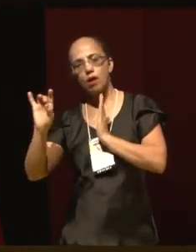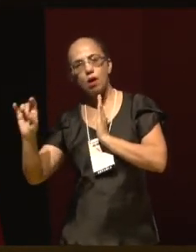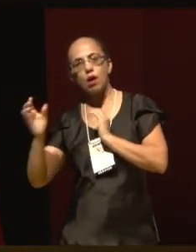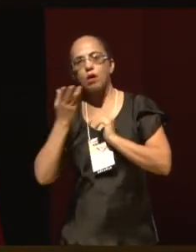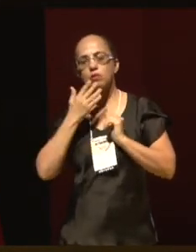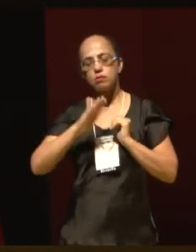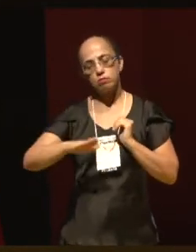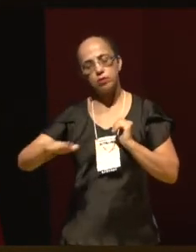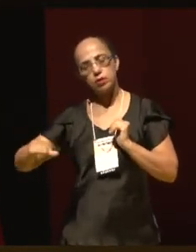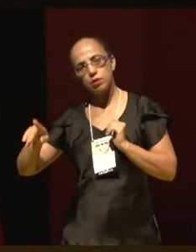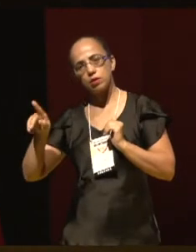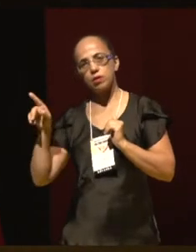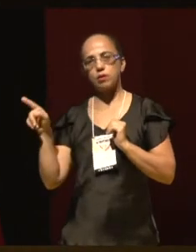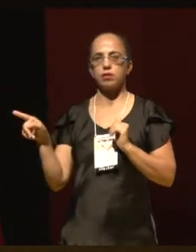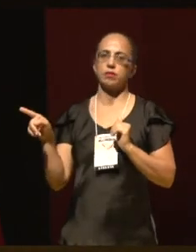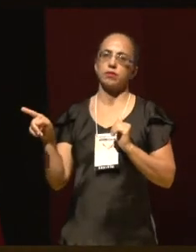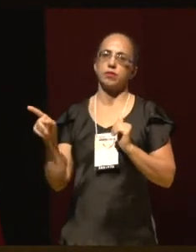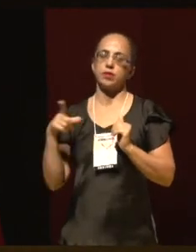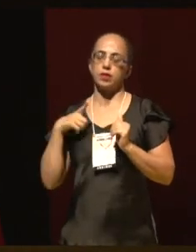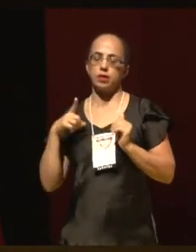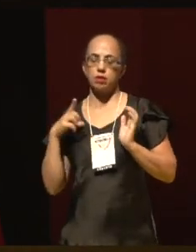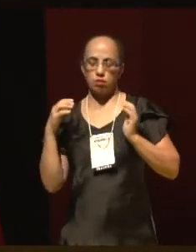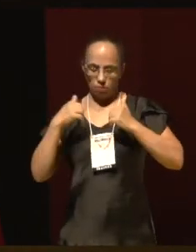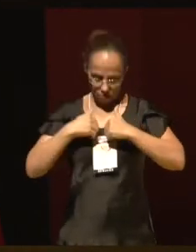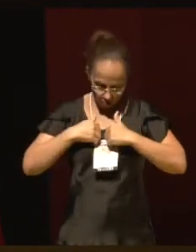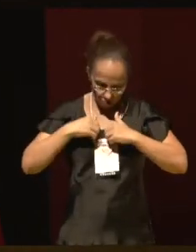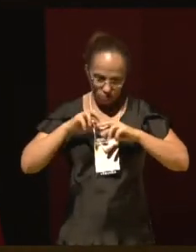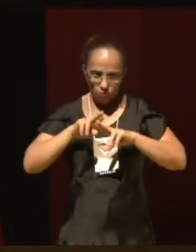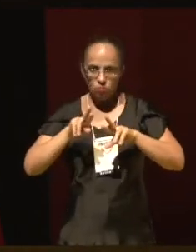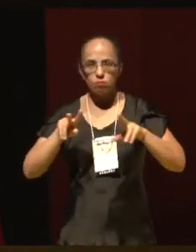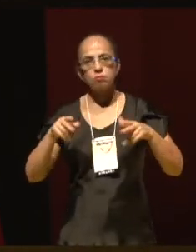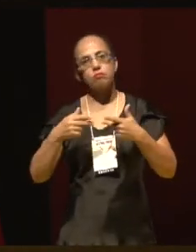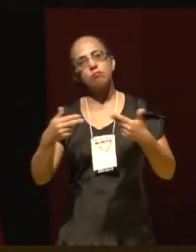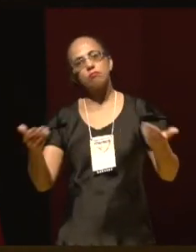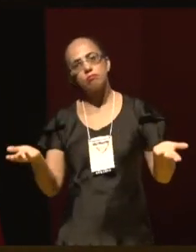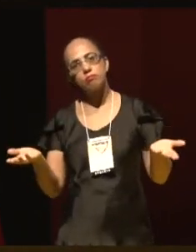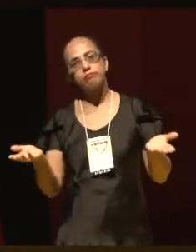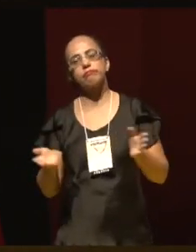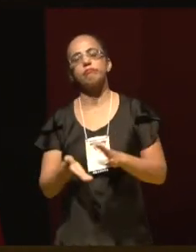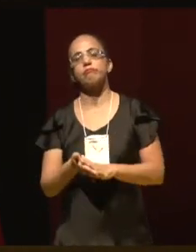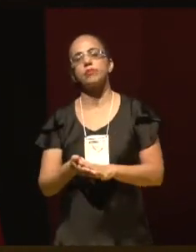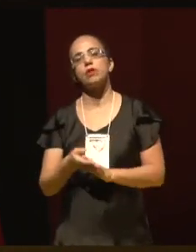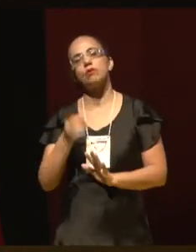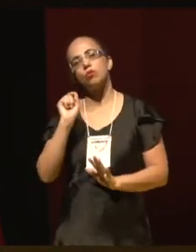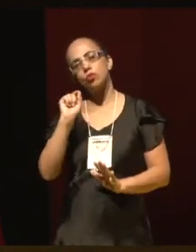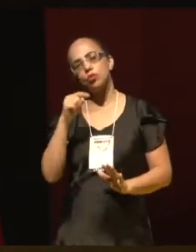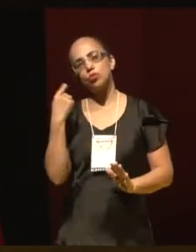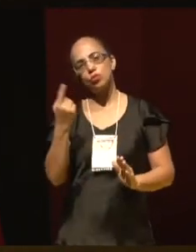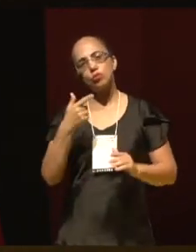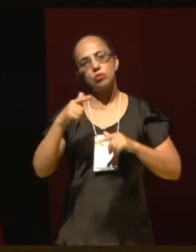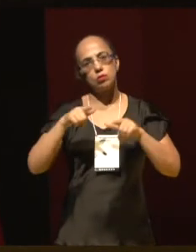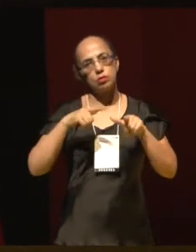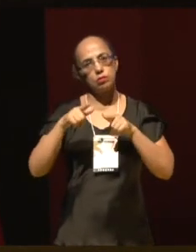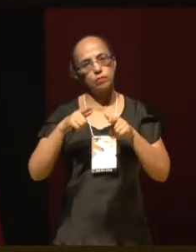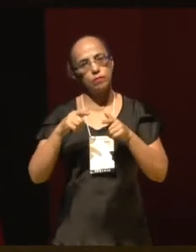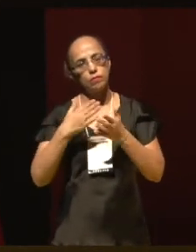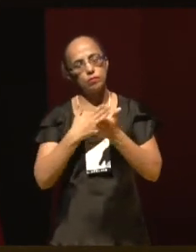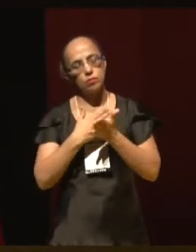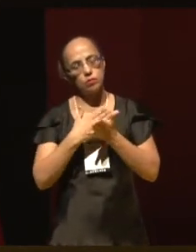idade, o transtorno. E que nós trabalhamos, começamos a